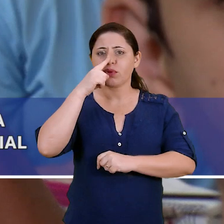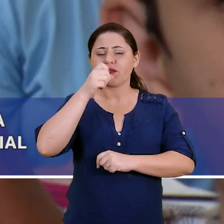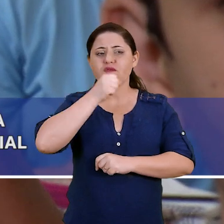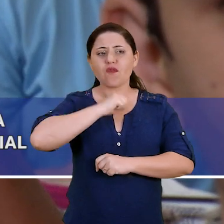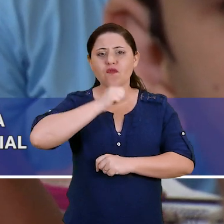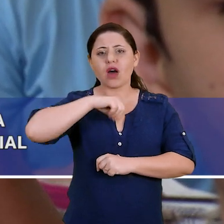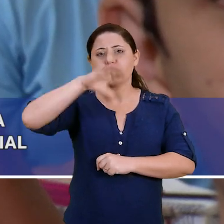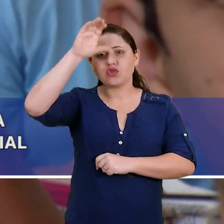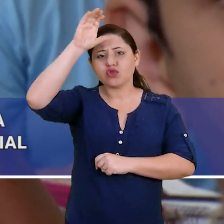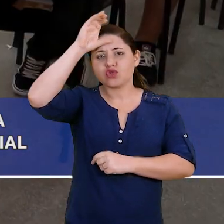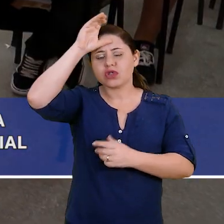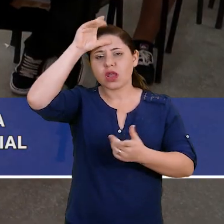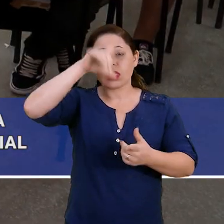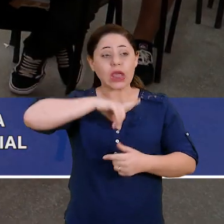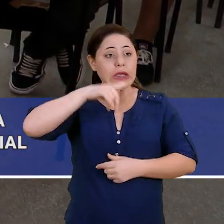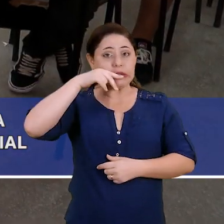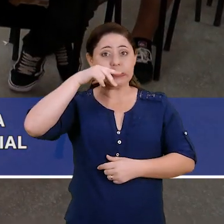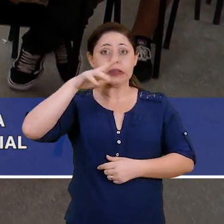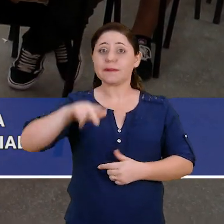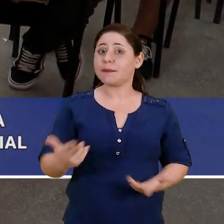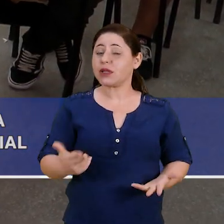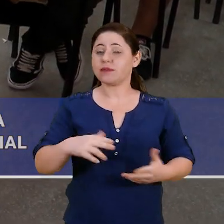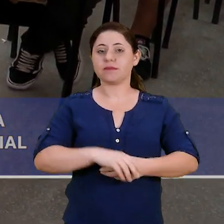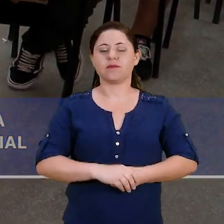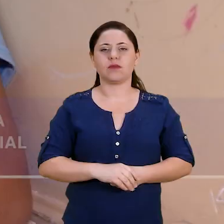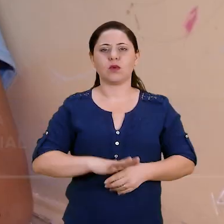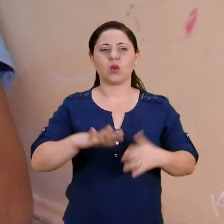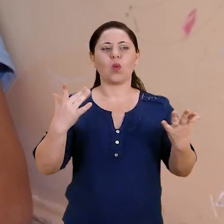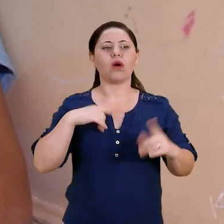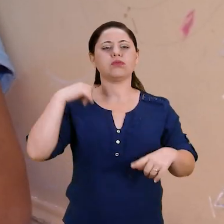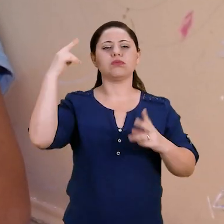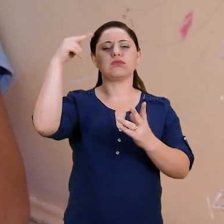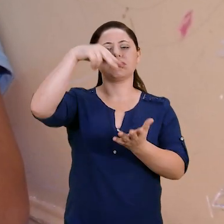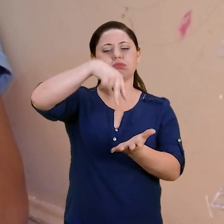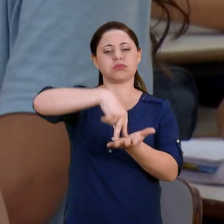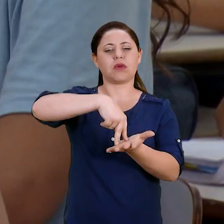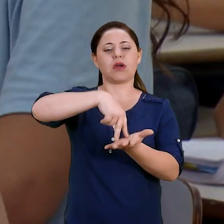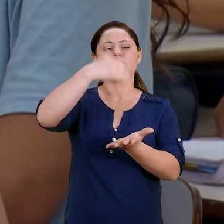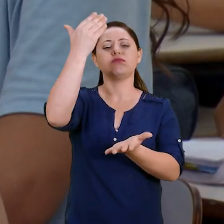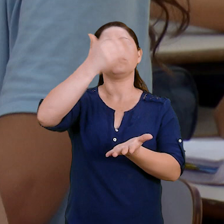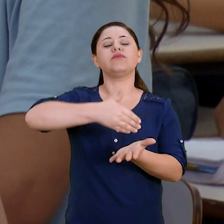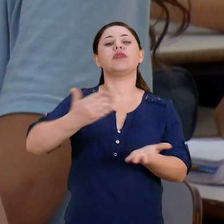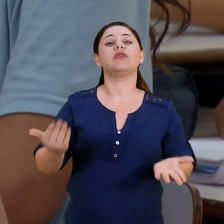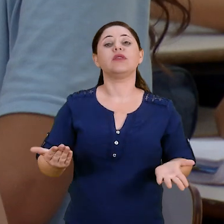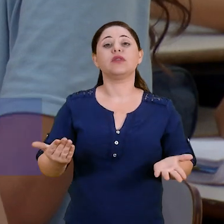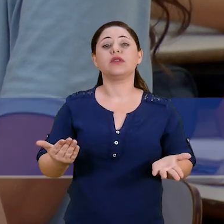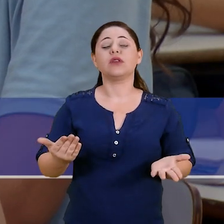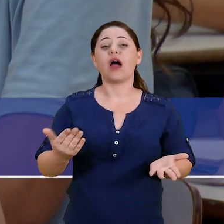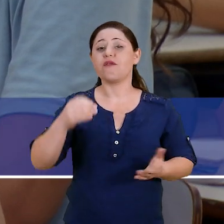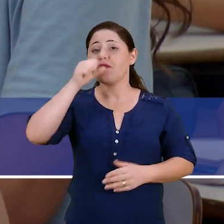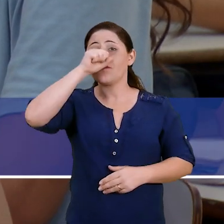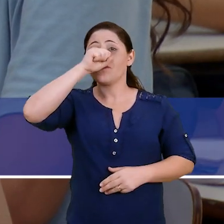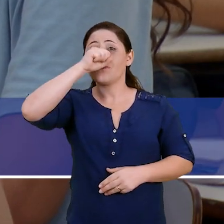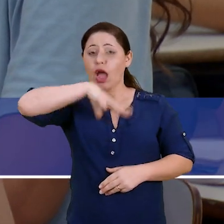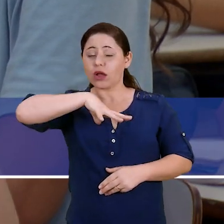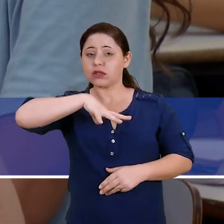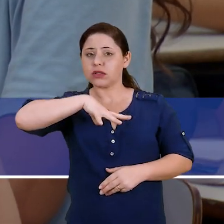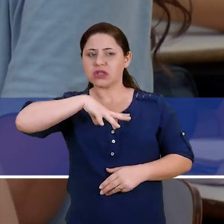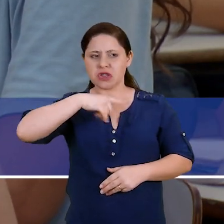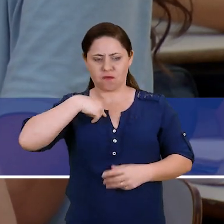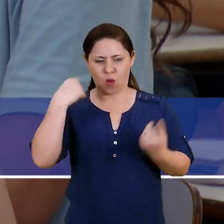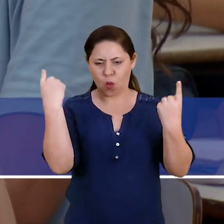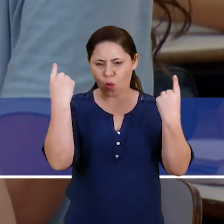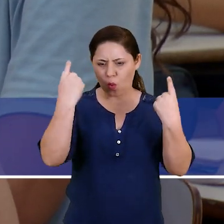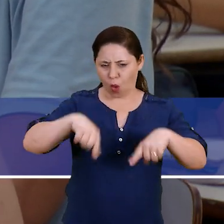mãe, têm uma avó, têm uma tia, têm uma irmã. Então, qual é o meu posicionamento em relação, né, a